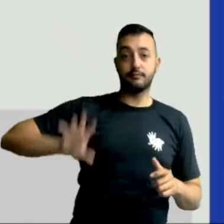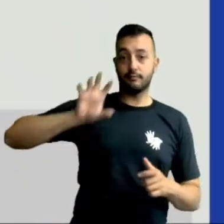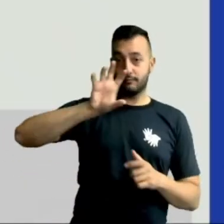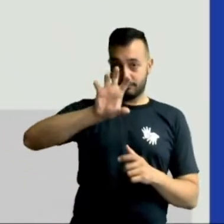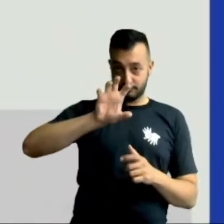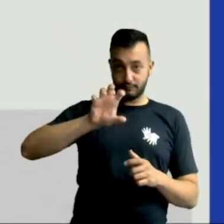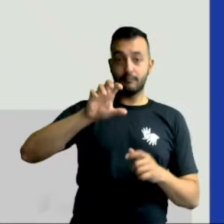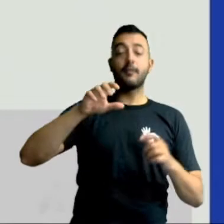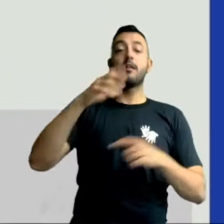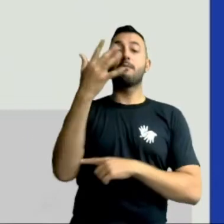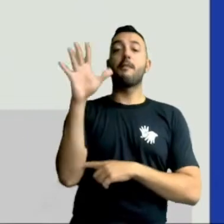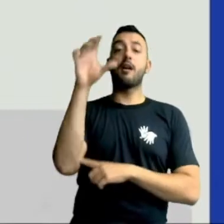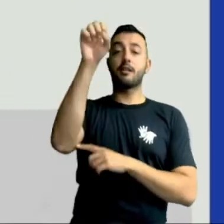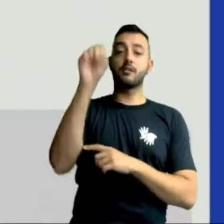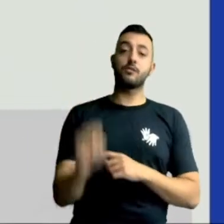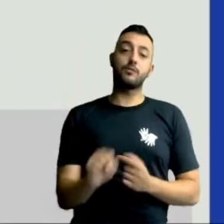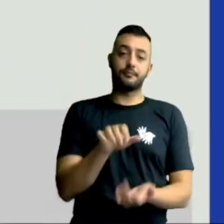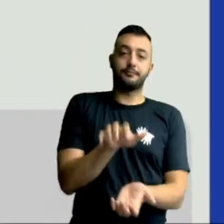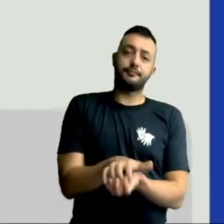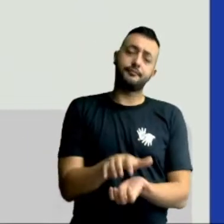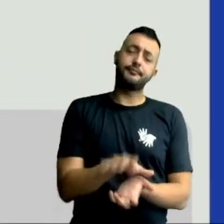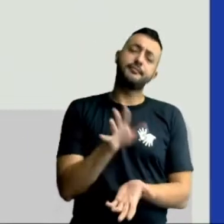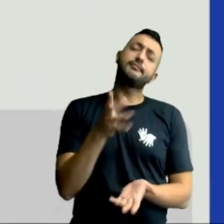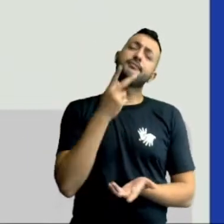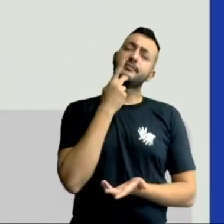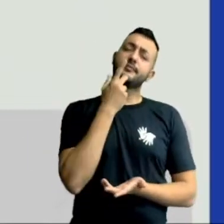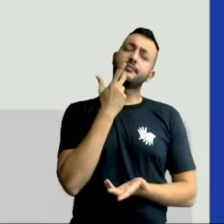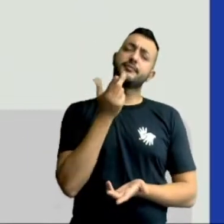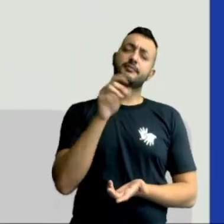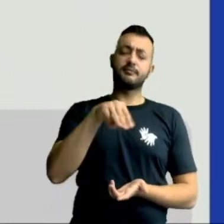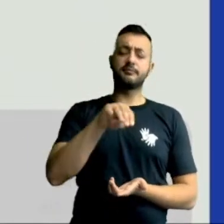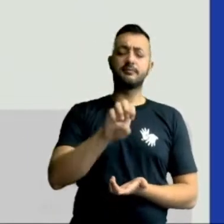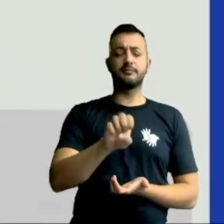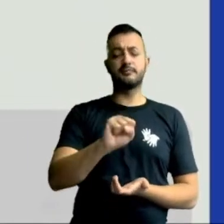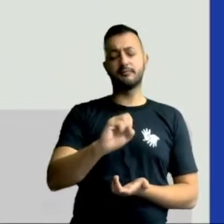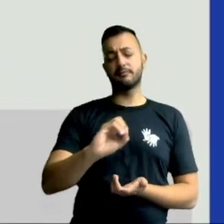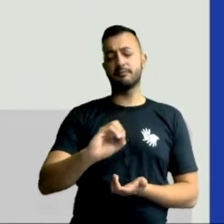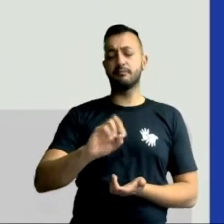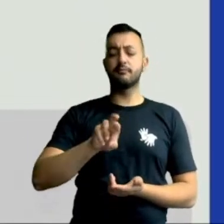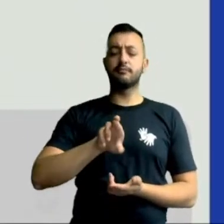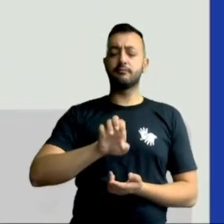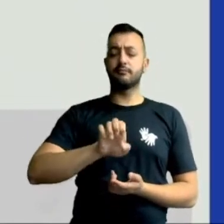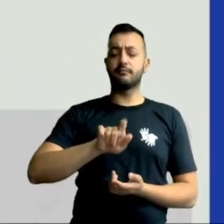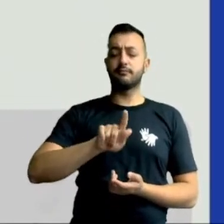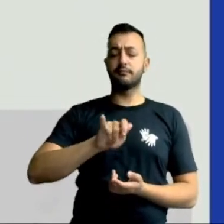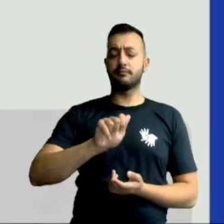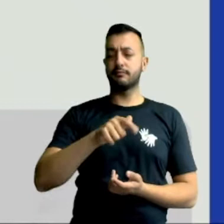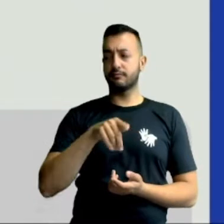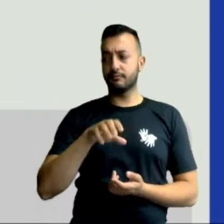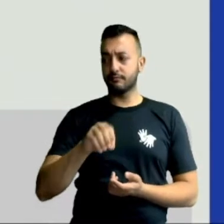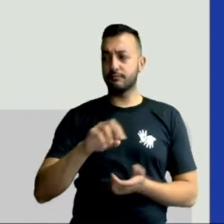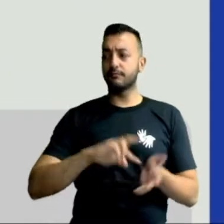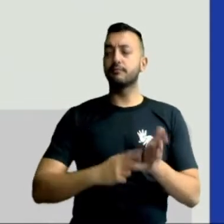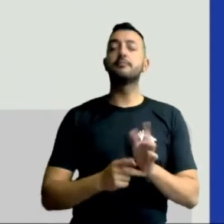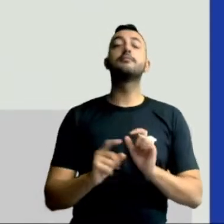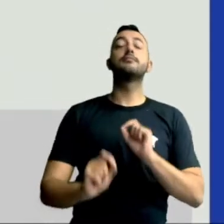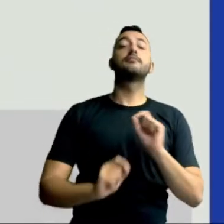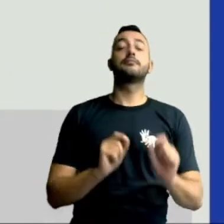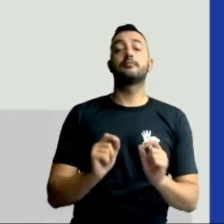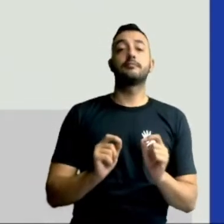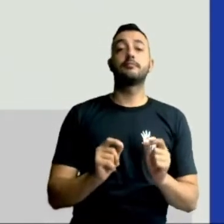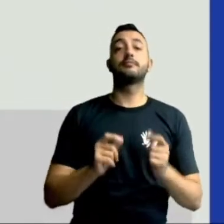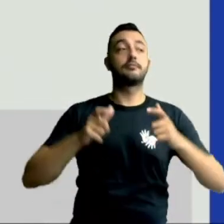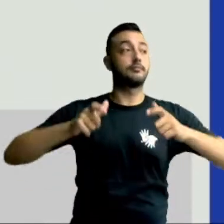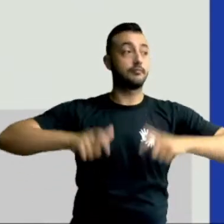Mata Sul de Pernambuco. Professor, quando o senhor fala mesorregião, o que é que significa isso? Mesorregião significa